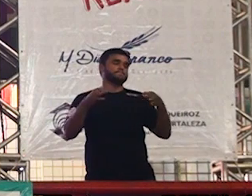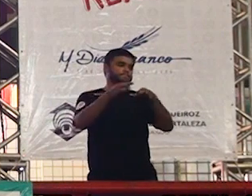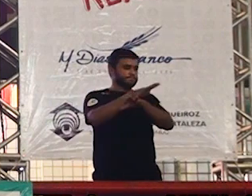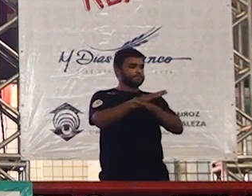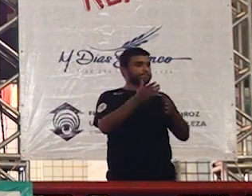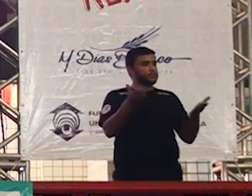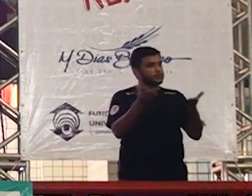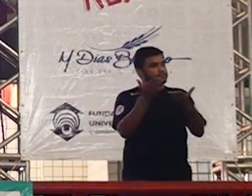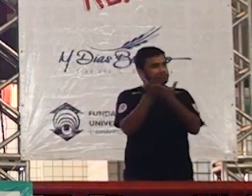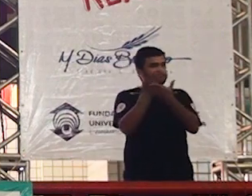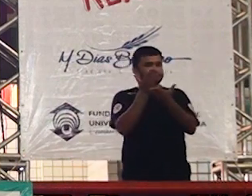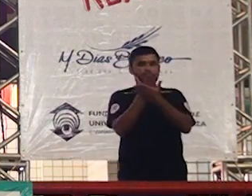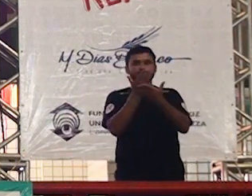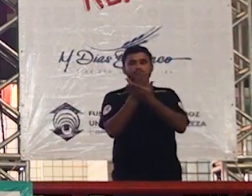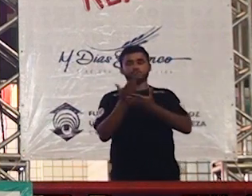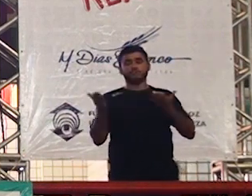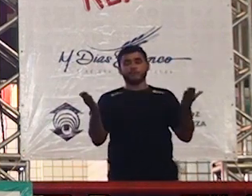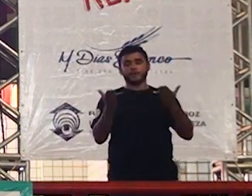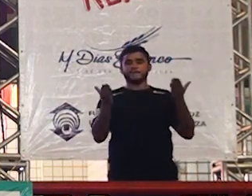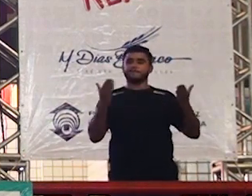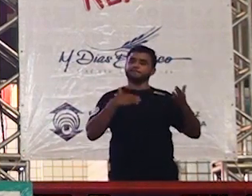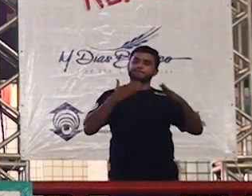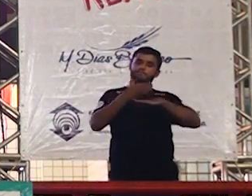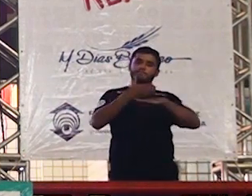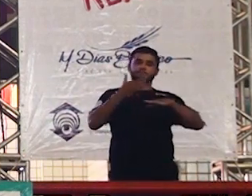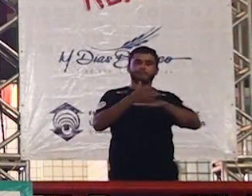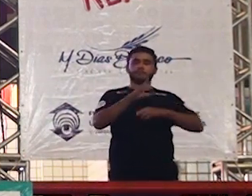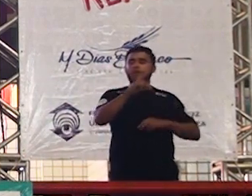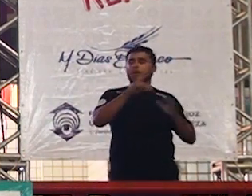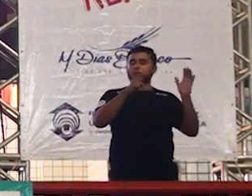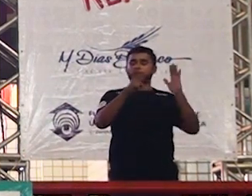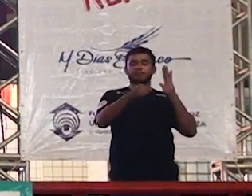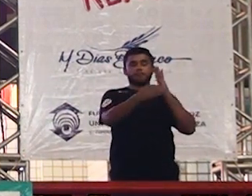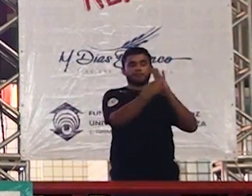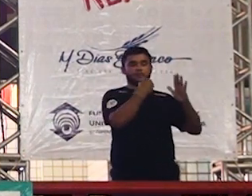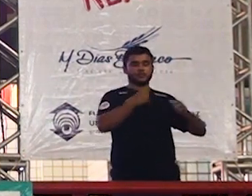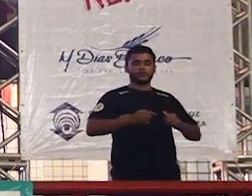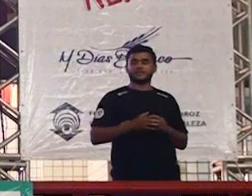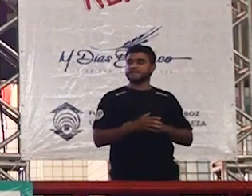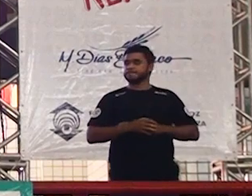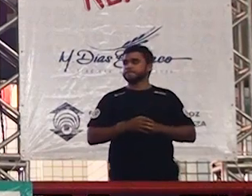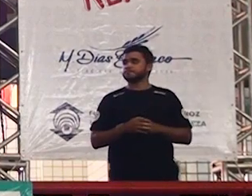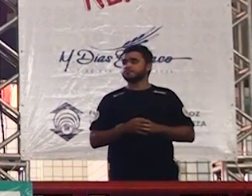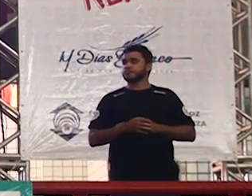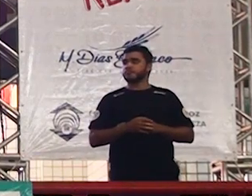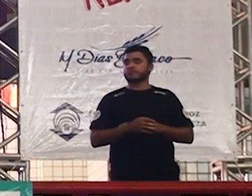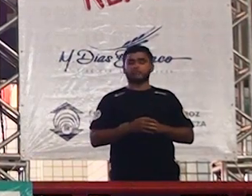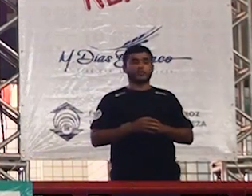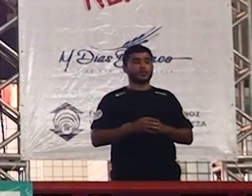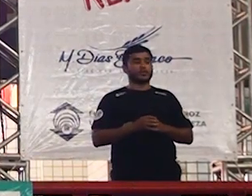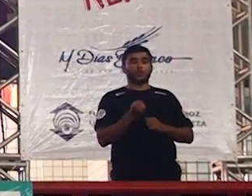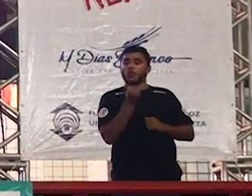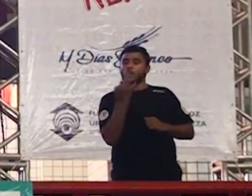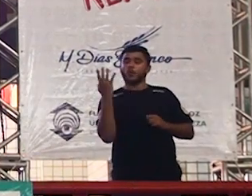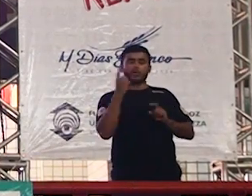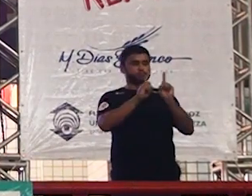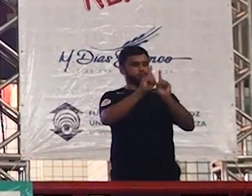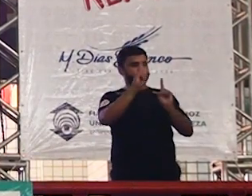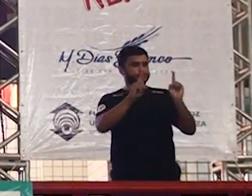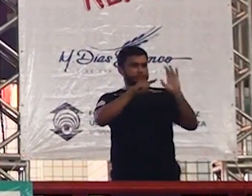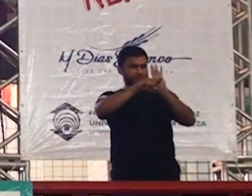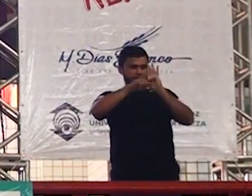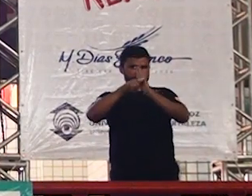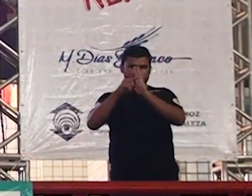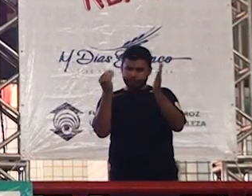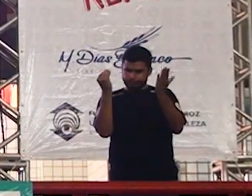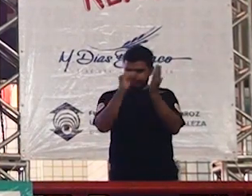encerrando aqui o meu momento de participação. Tem uma pergunta que chegou aqui. Dados quantitativos, professor. É